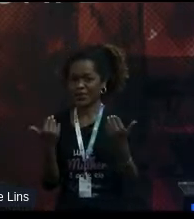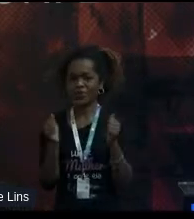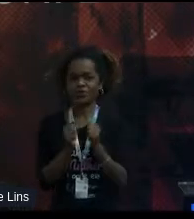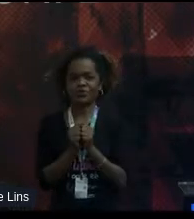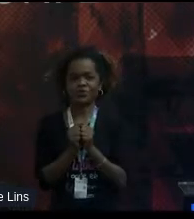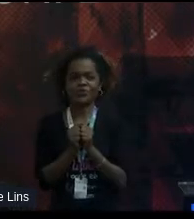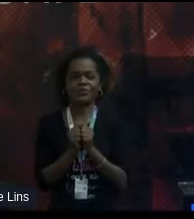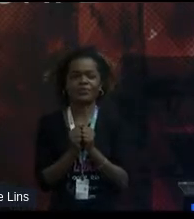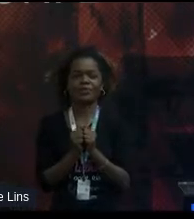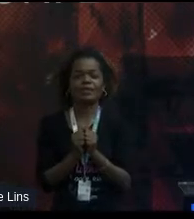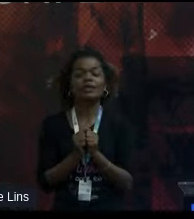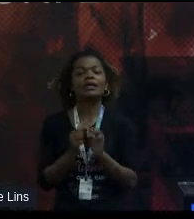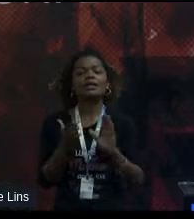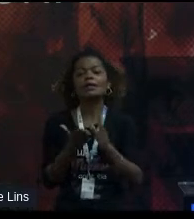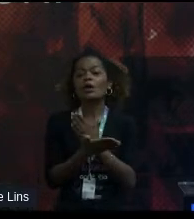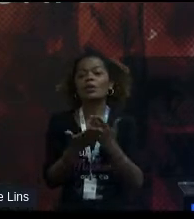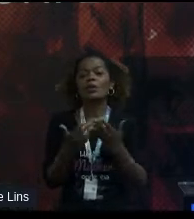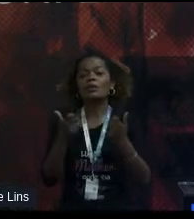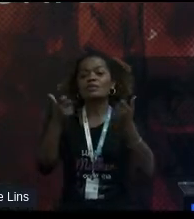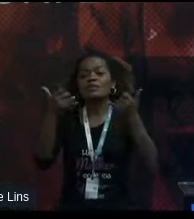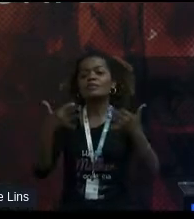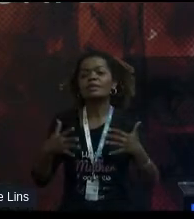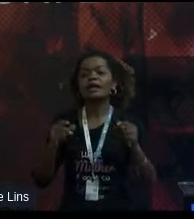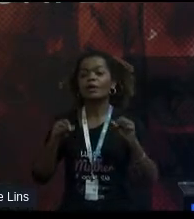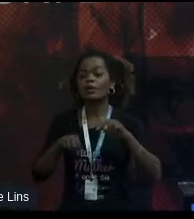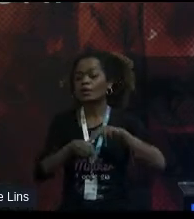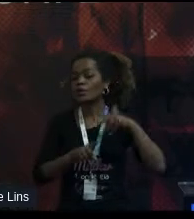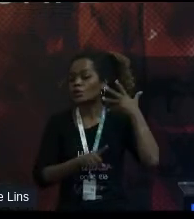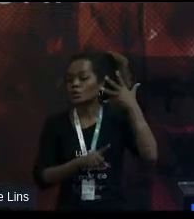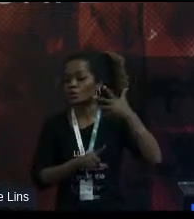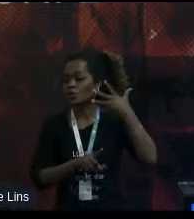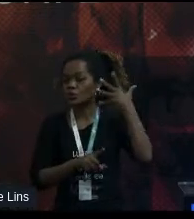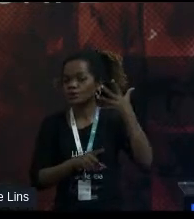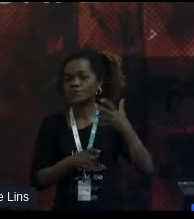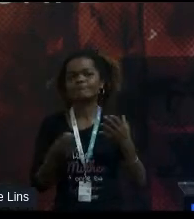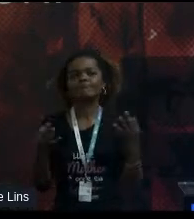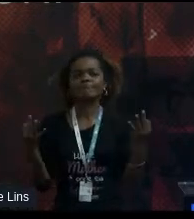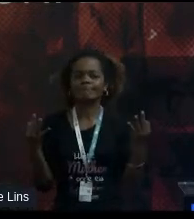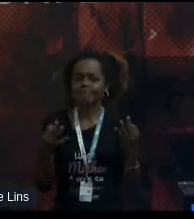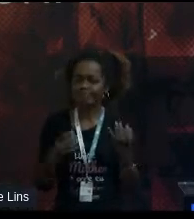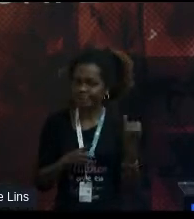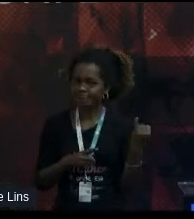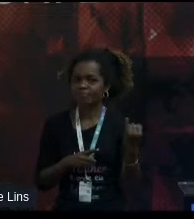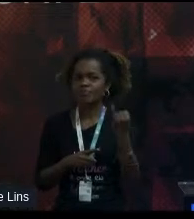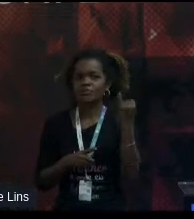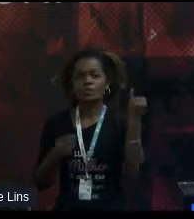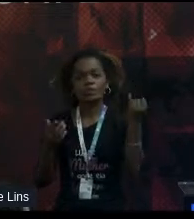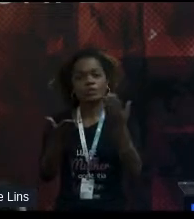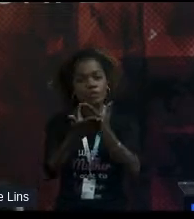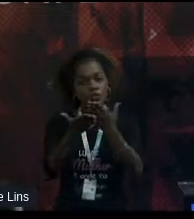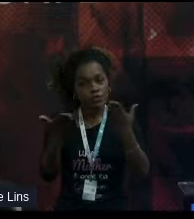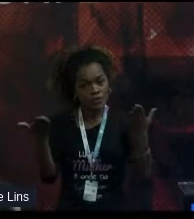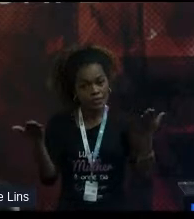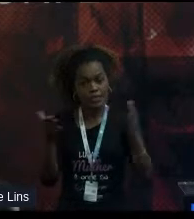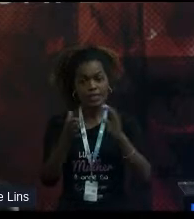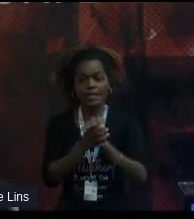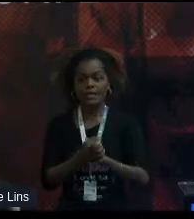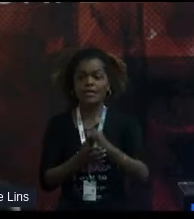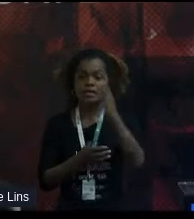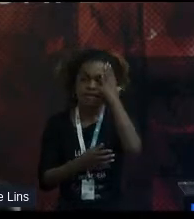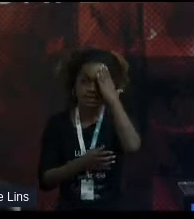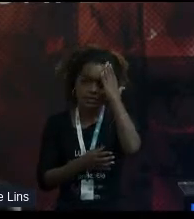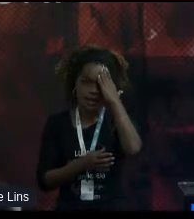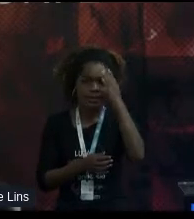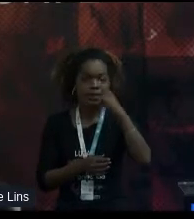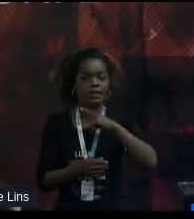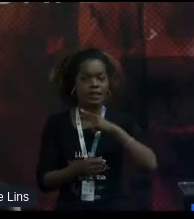Vamos. expectativas então aqui com a galera? Isso é muito importante para que Vambora! vocês já no princípio saibam o que, que a gente pretende aqui